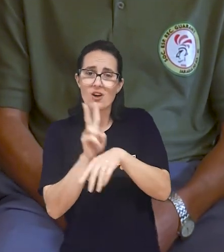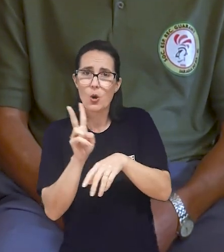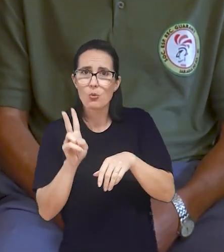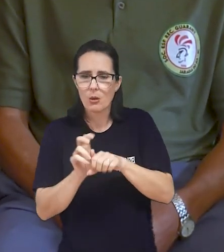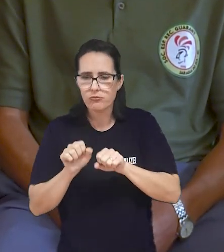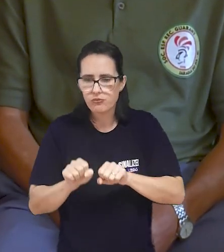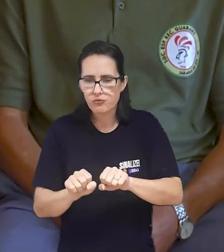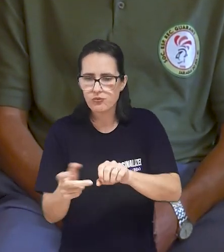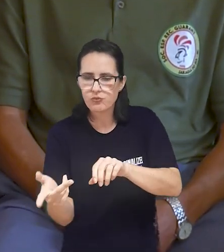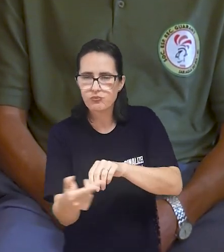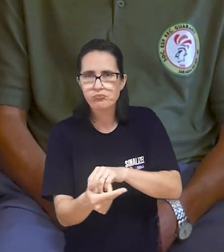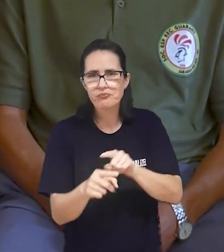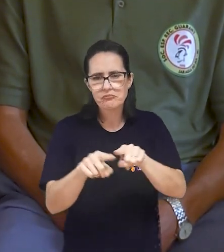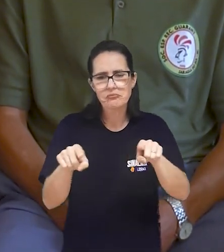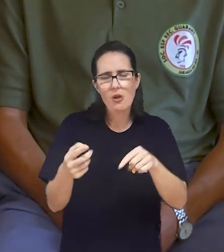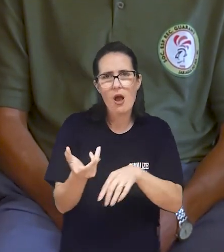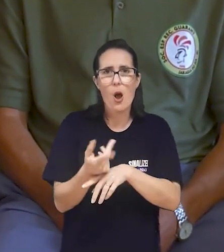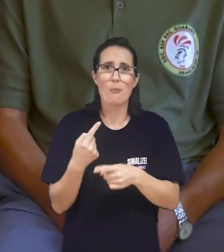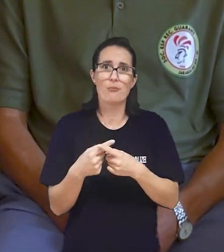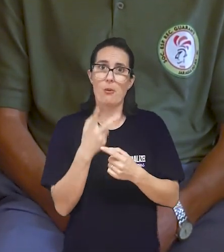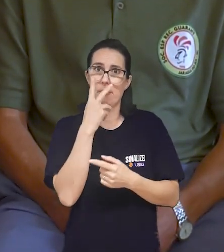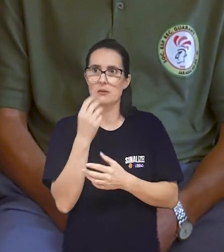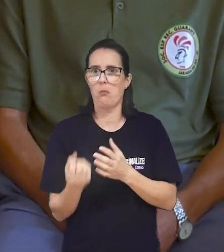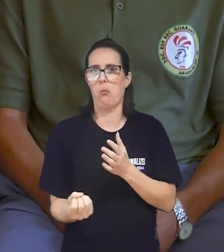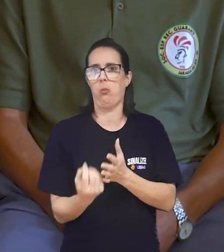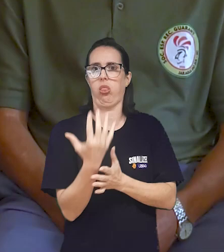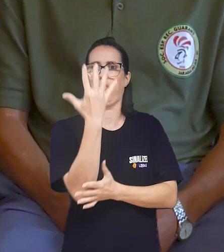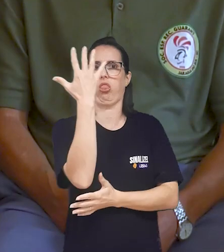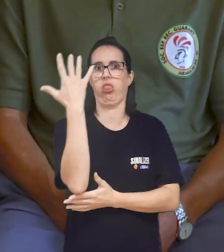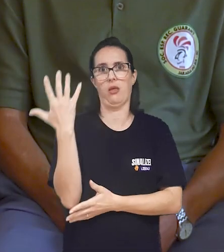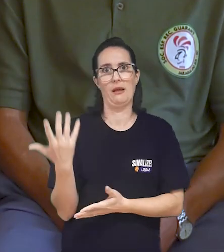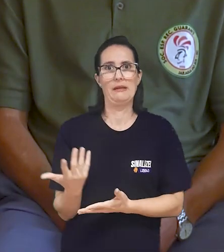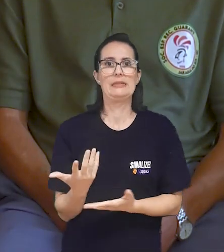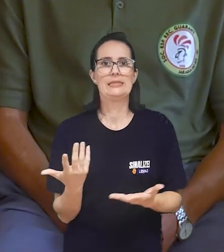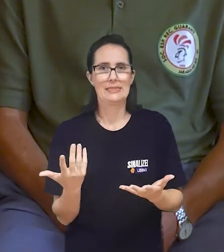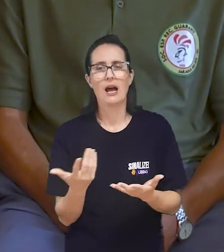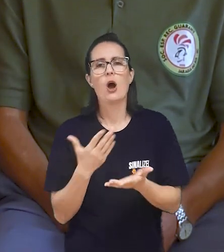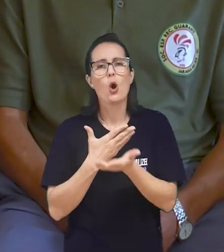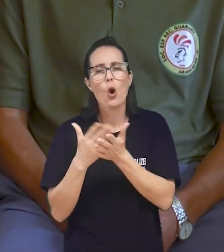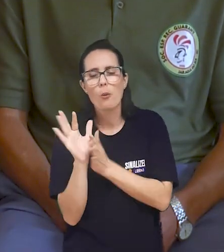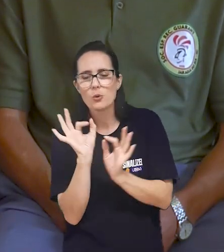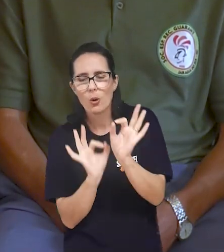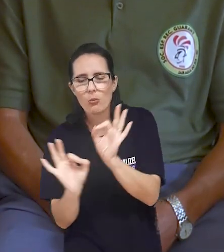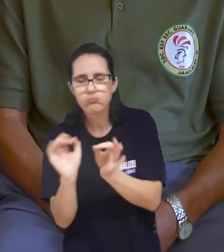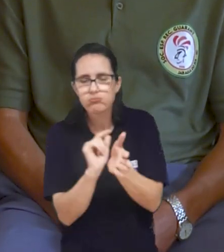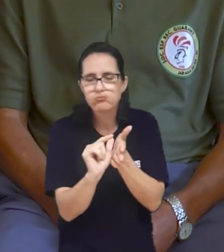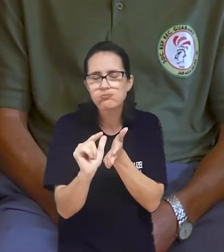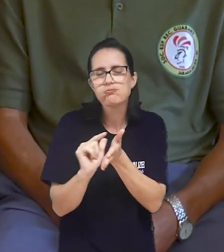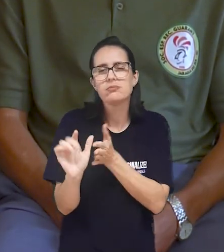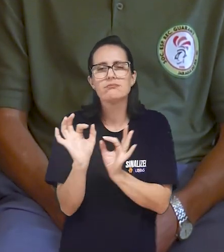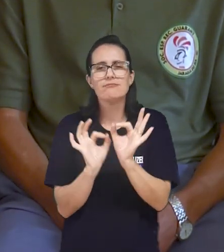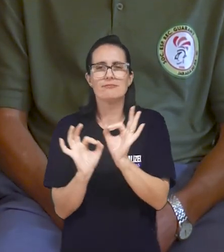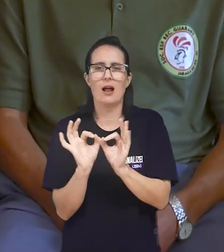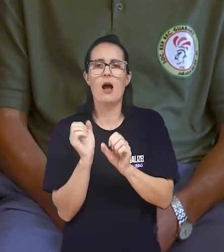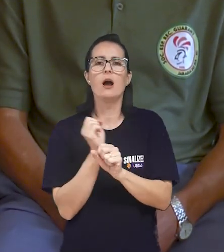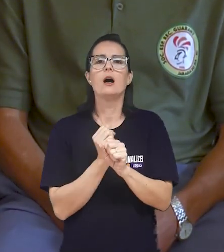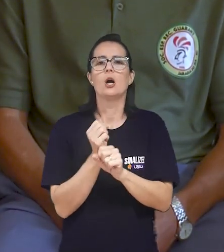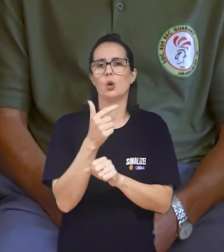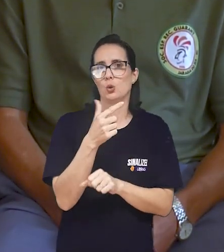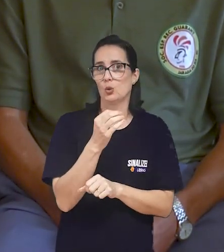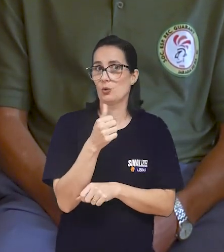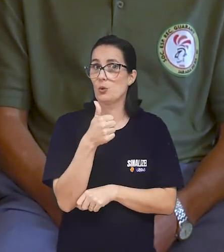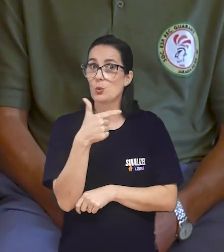e tal, ninguém estava mais cuidando. A gente voltou a limpar e daí em 2012 a gente começou a montar um time